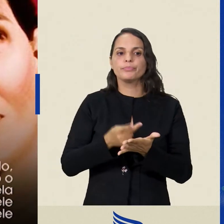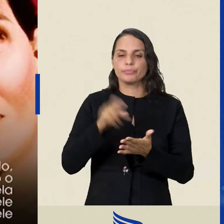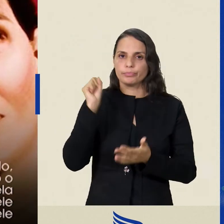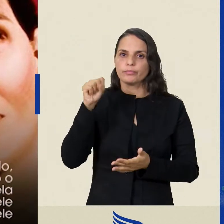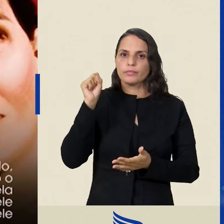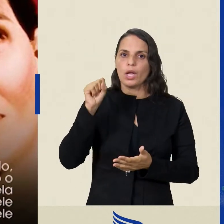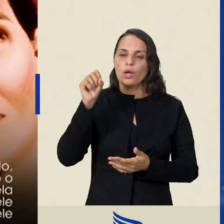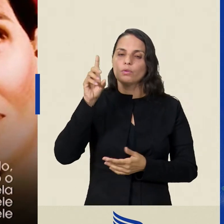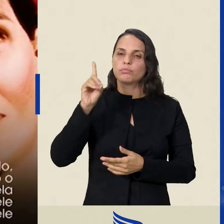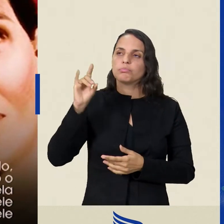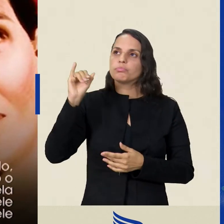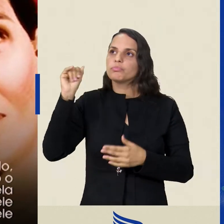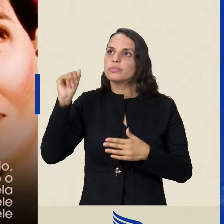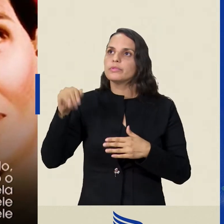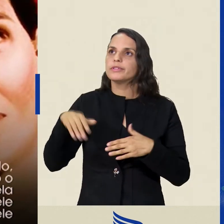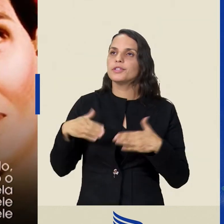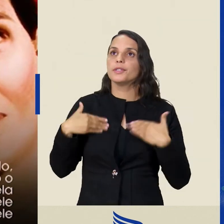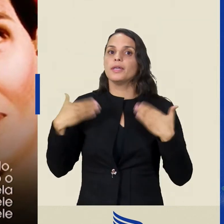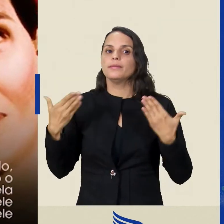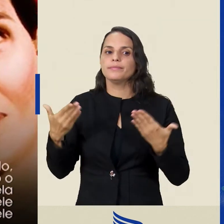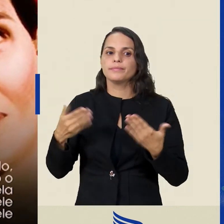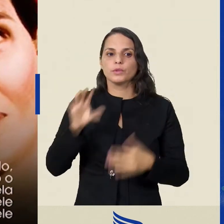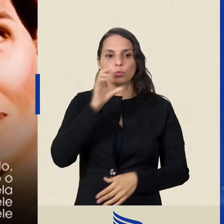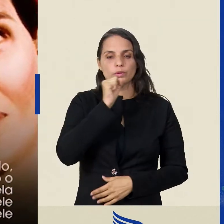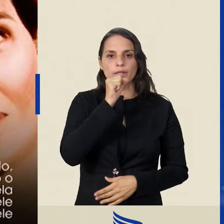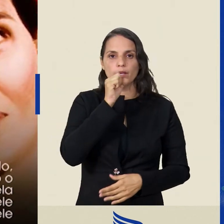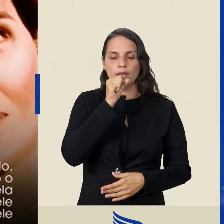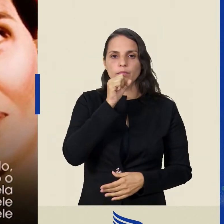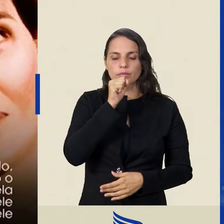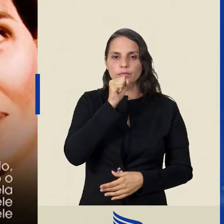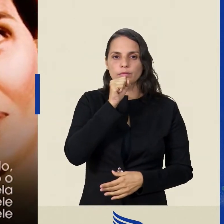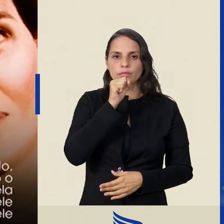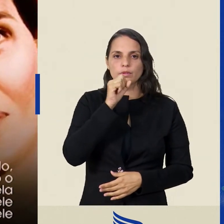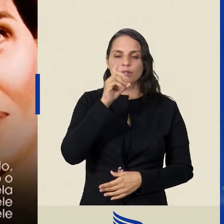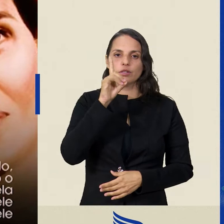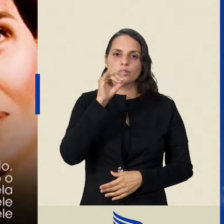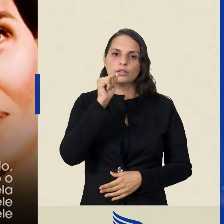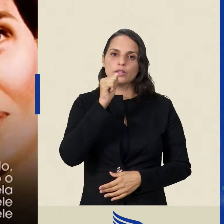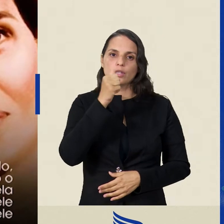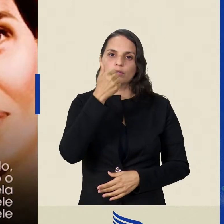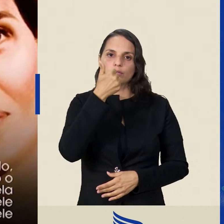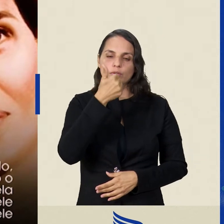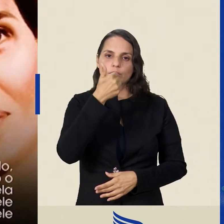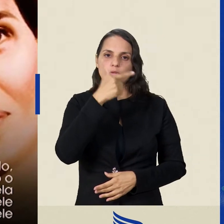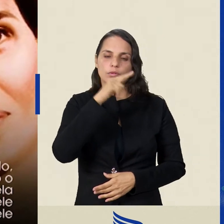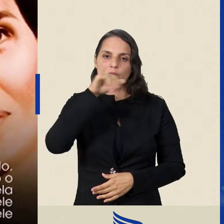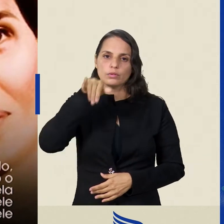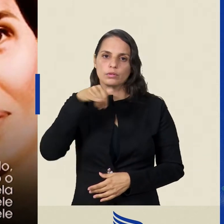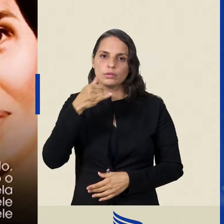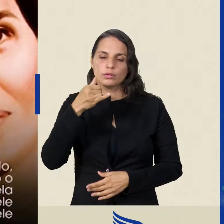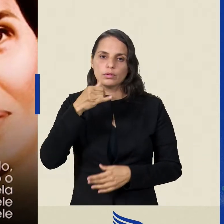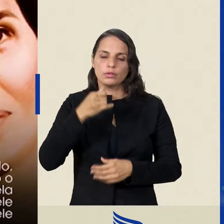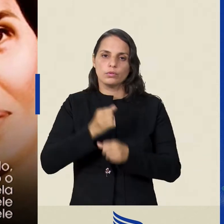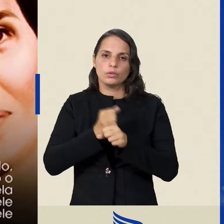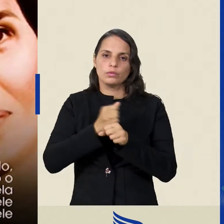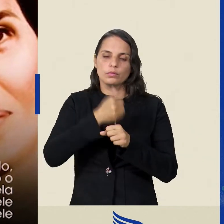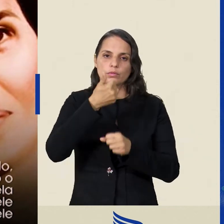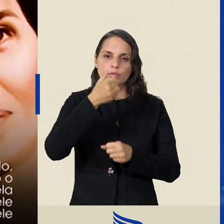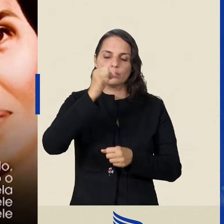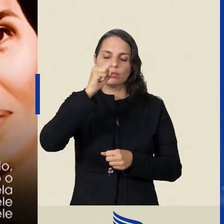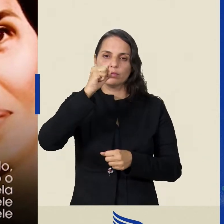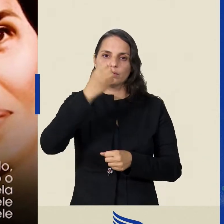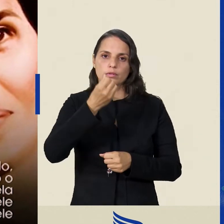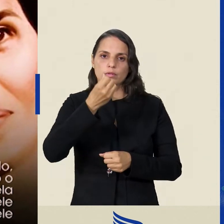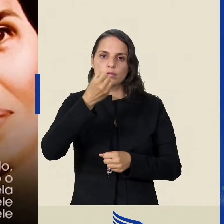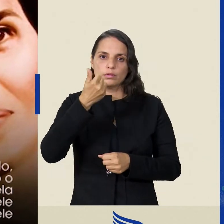dia inesperadamente em um sábado, no dia 12 de janeiro de 1861, quando